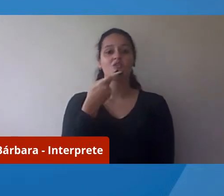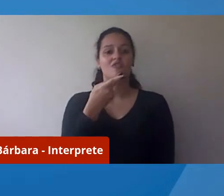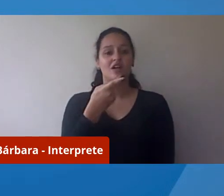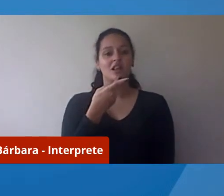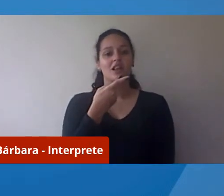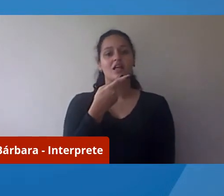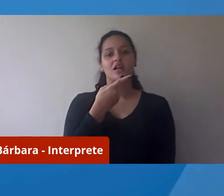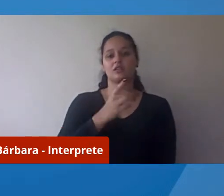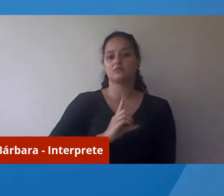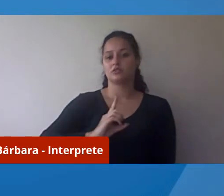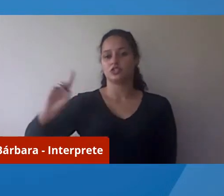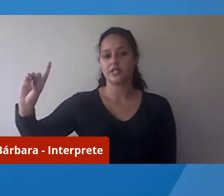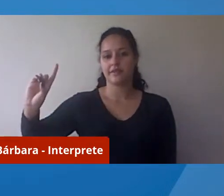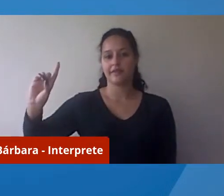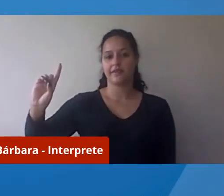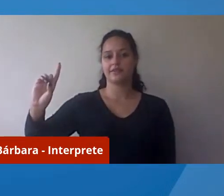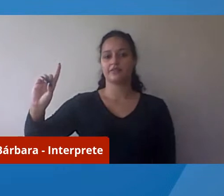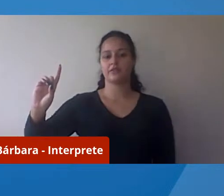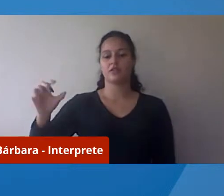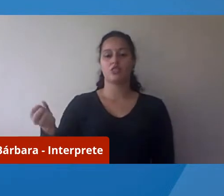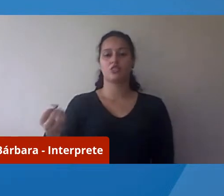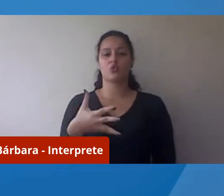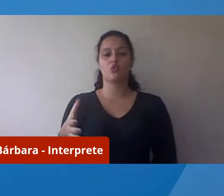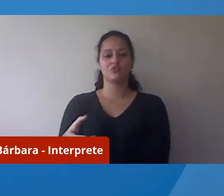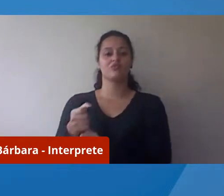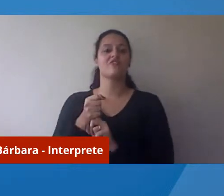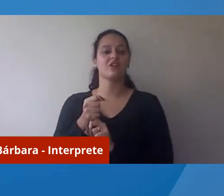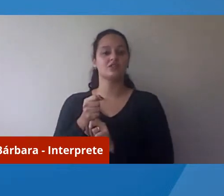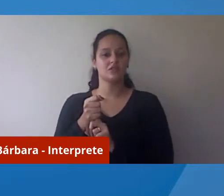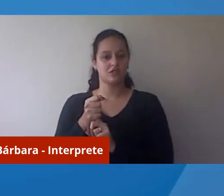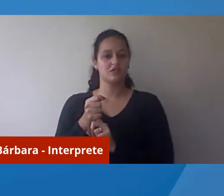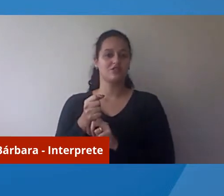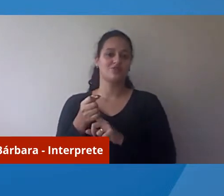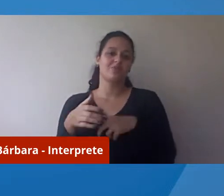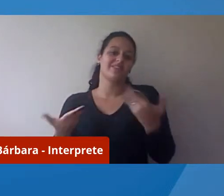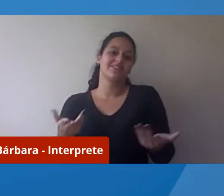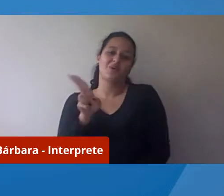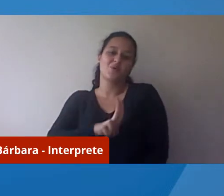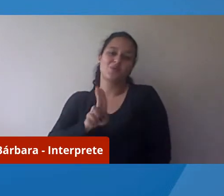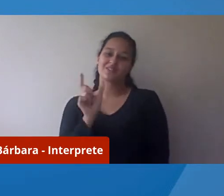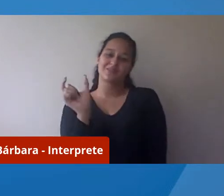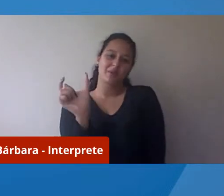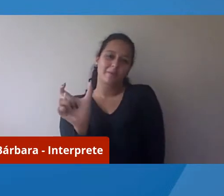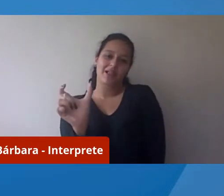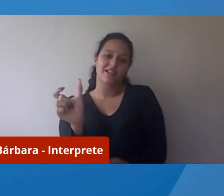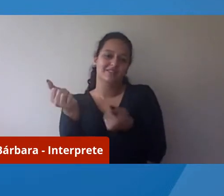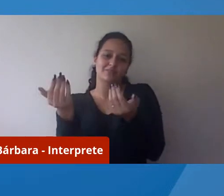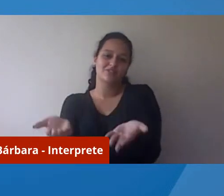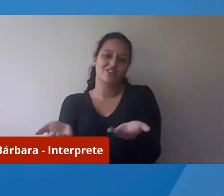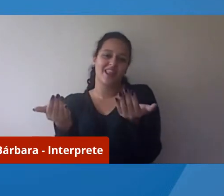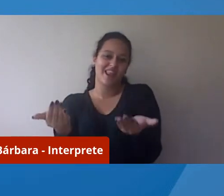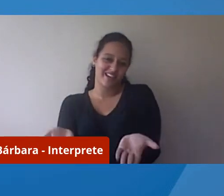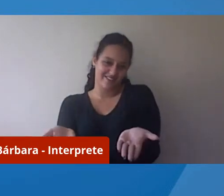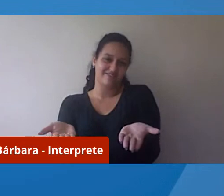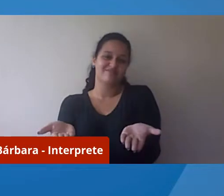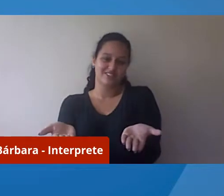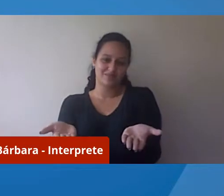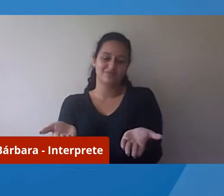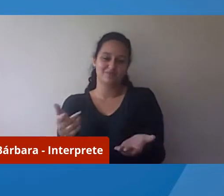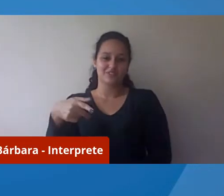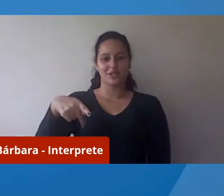ou neofascista, se eu dizer populismo, né? Um termo assim, né? Mais, né, aceitável.